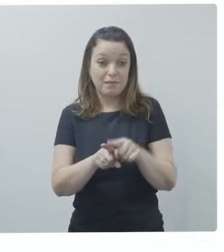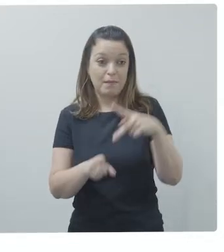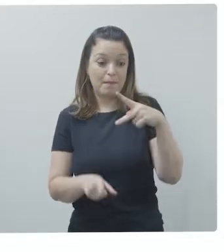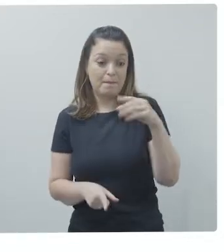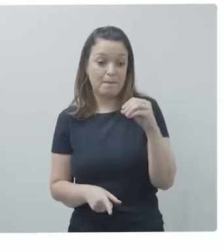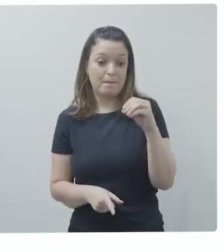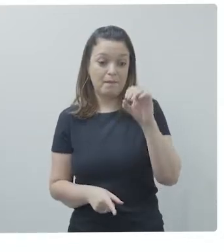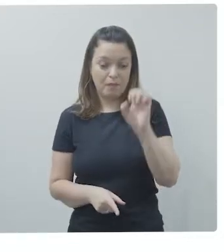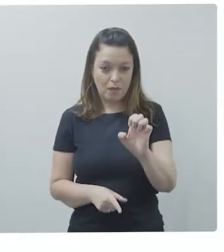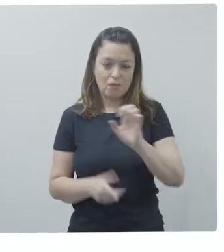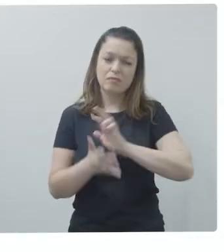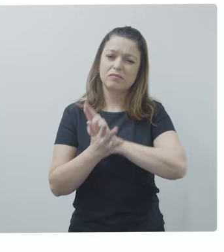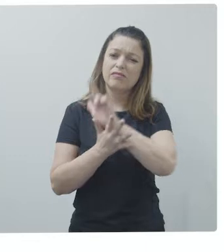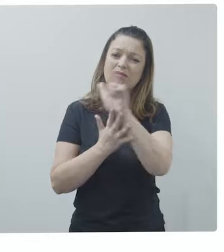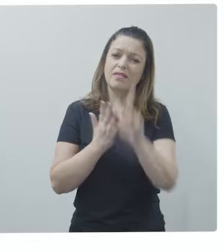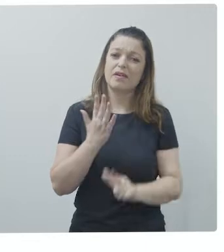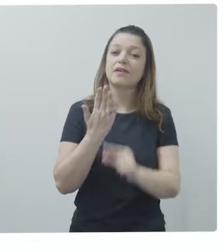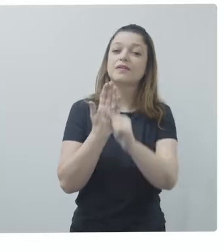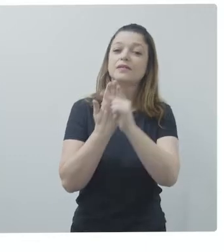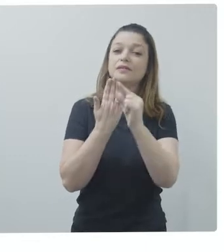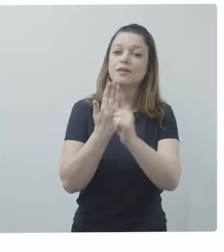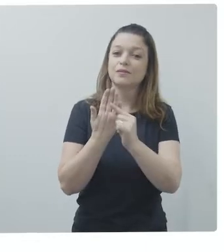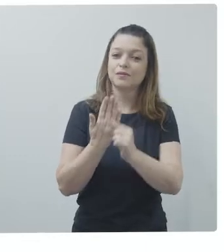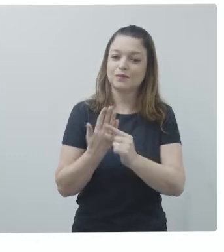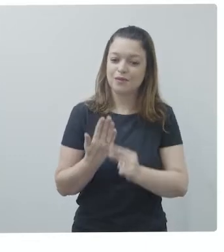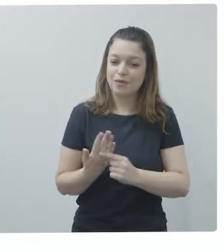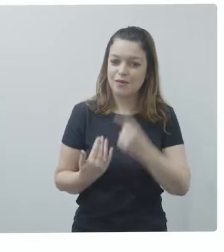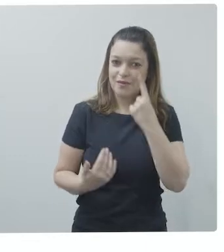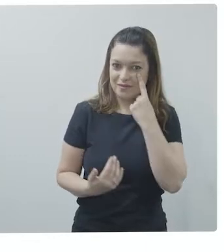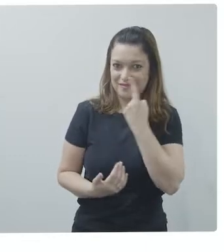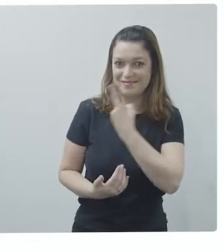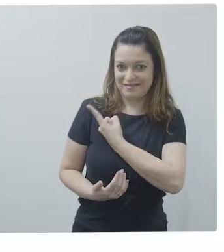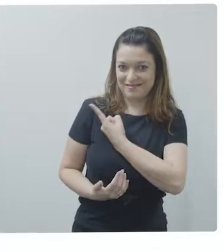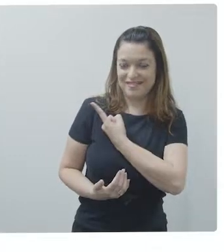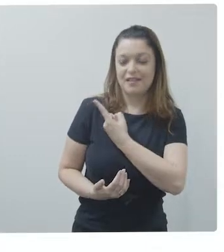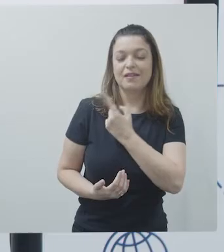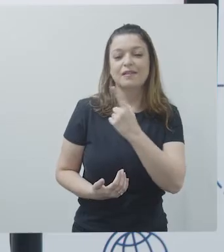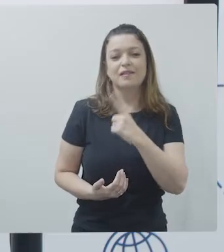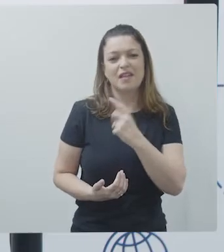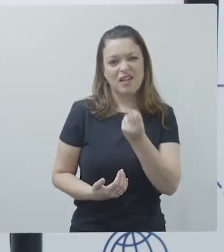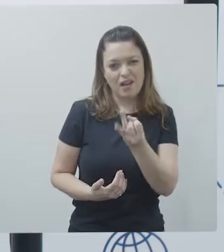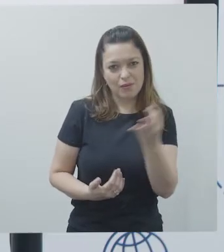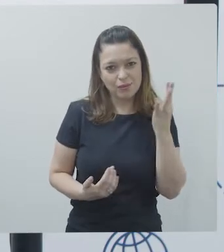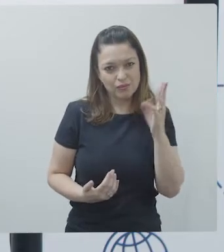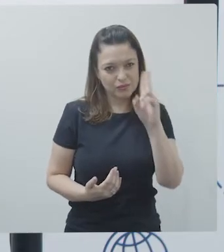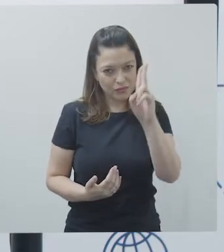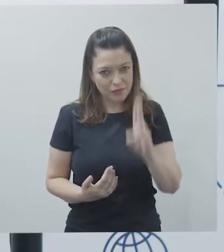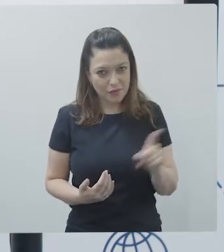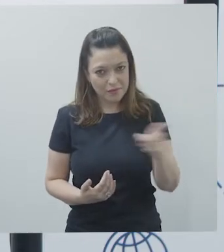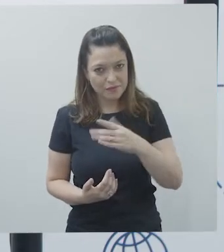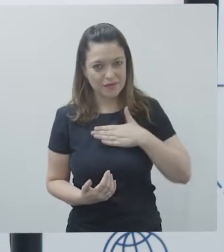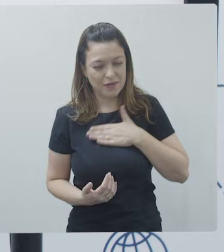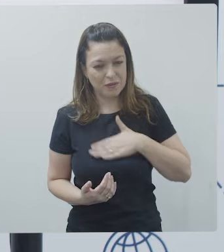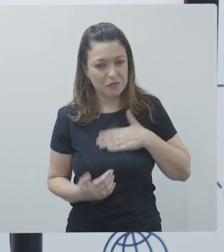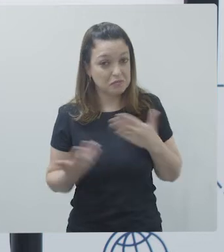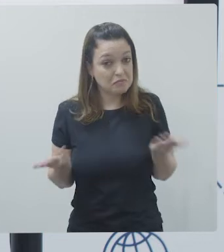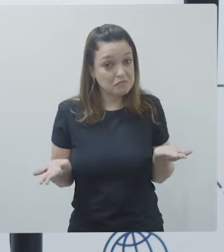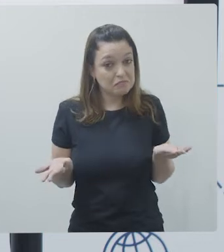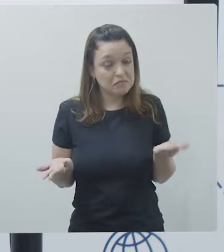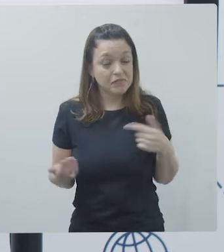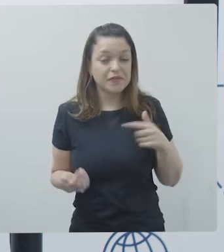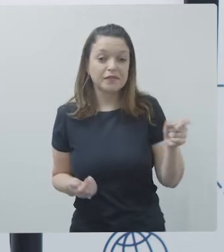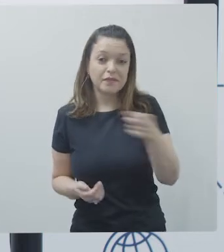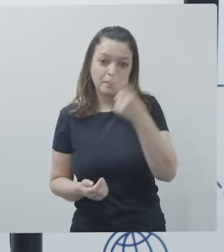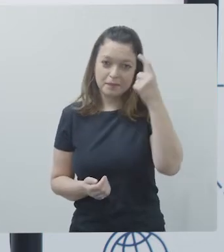Poe, entre outros autores. Será que você reconheceu alguns nomes ali que ele gostava? Certo? Será que pensou